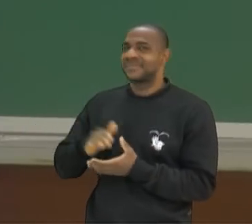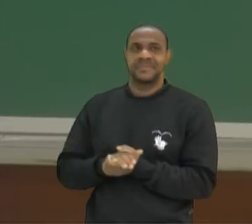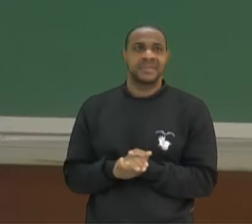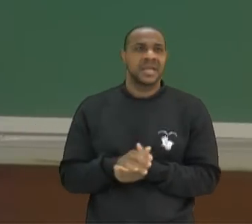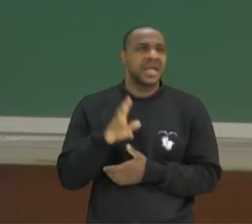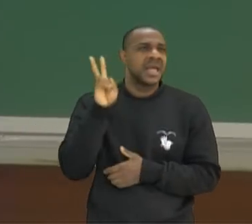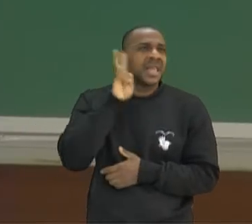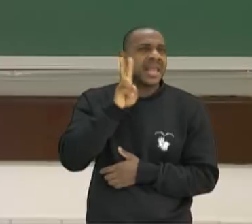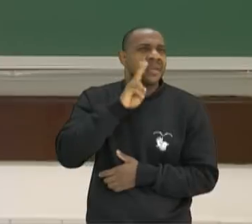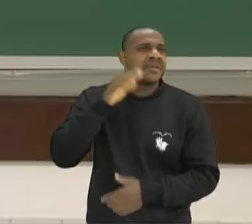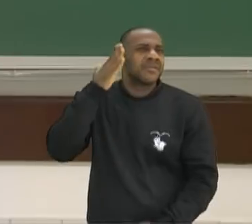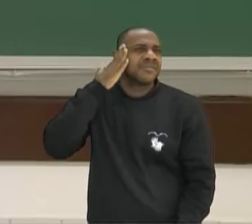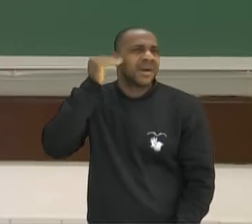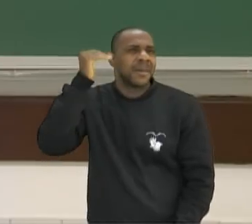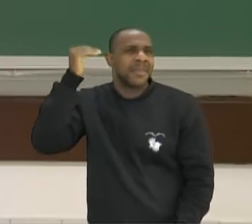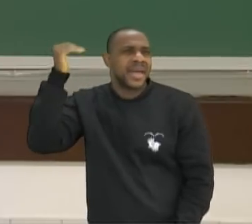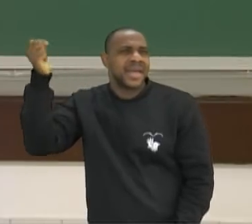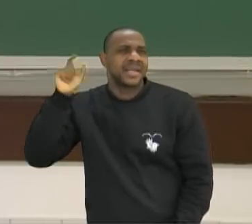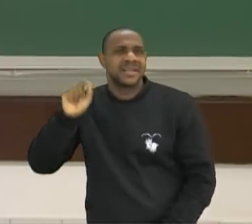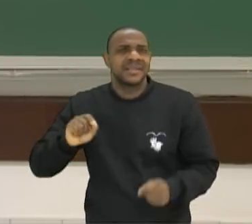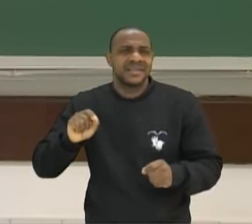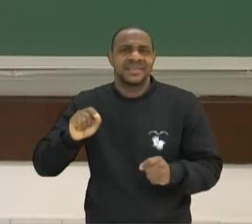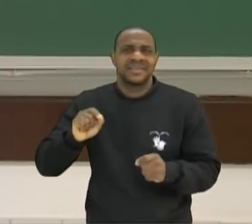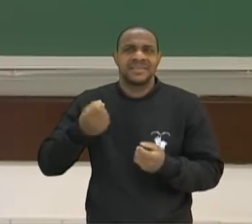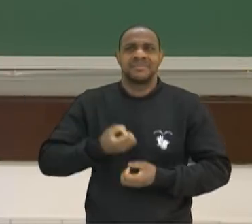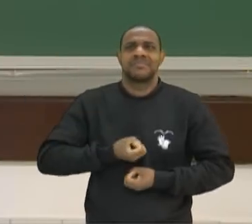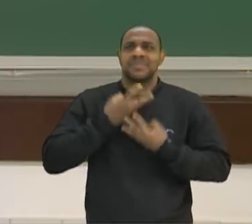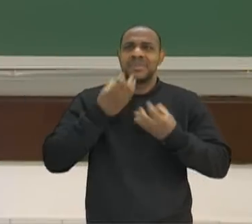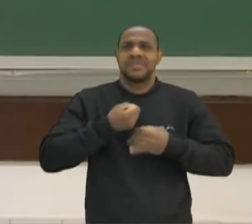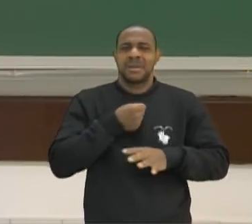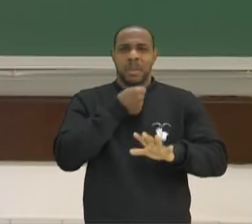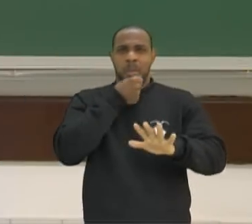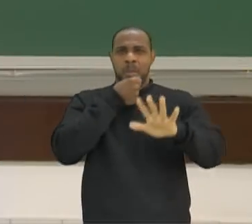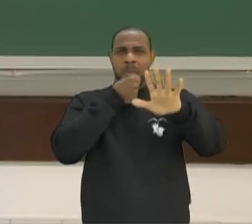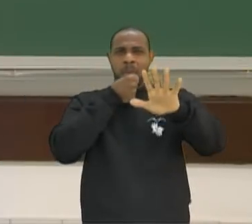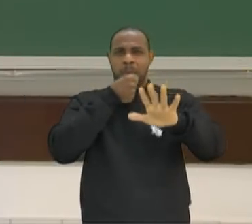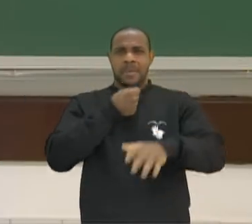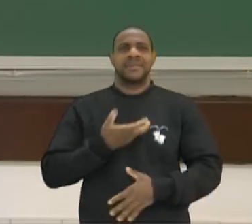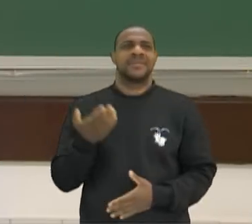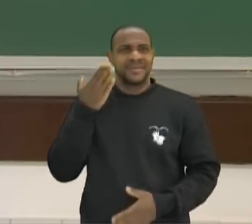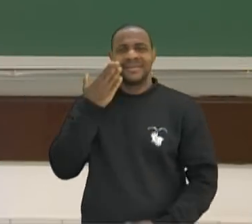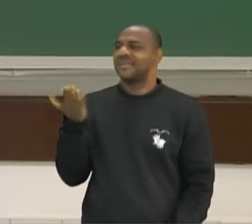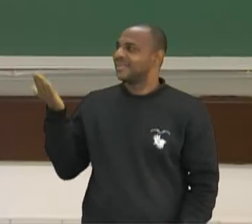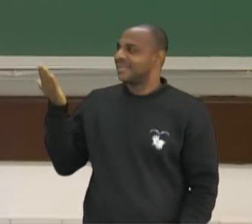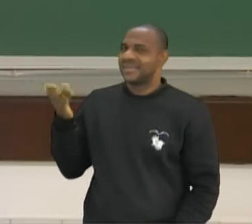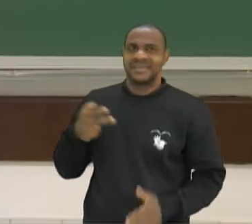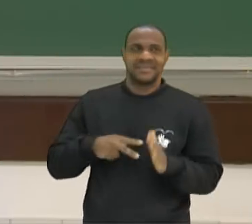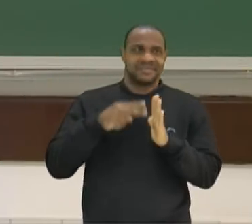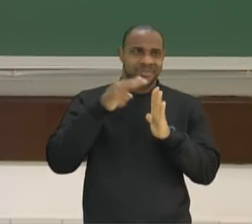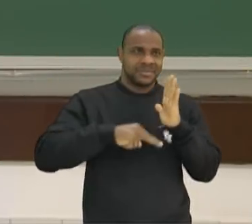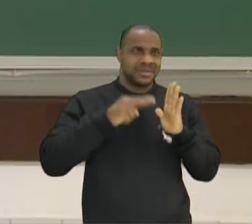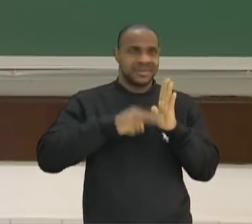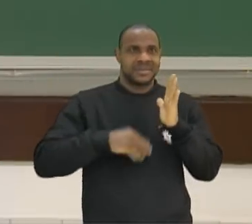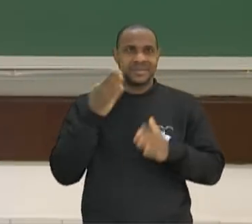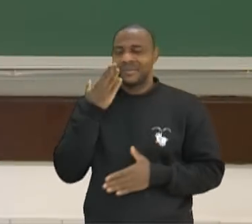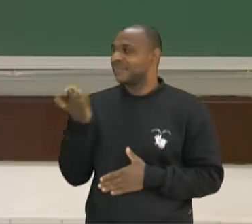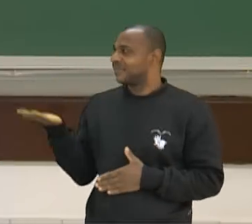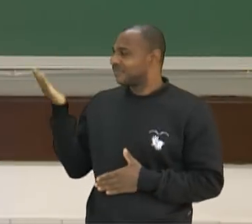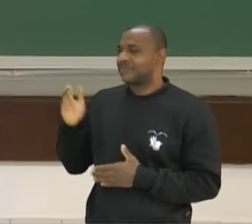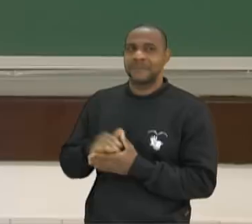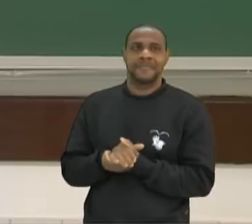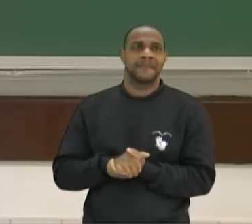lembram daquele famoso discurso do Martin Luther King Jr.? Então vamos ler uma parte dele,